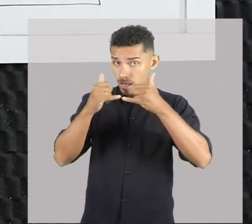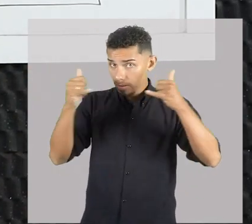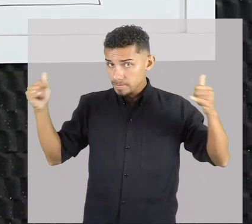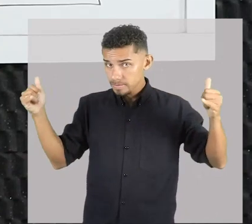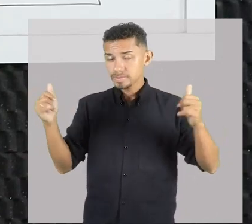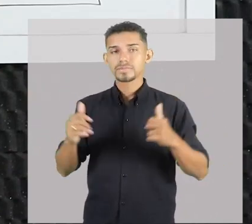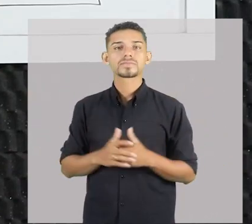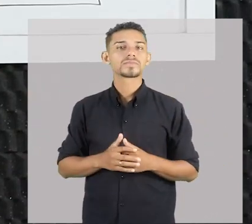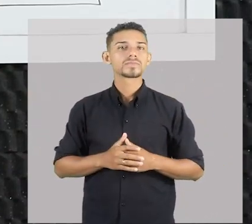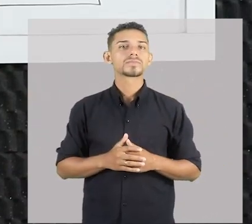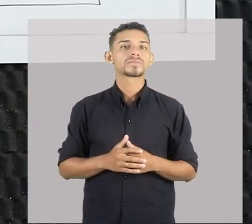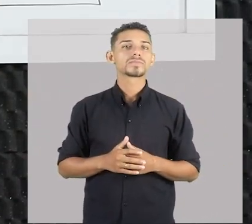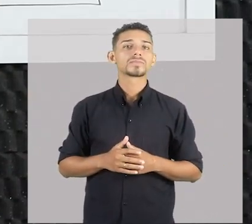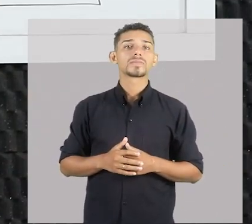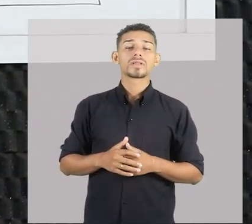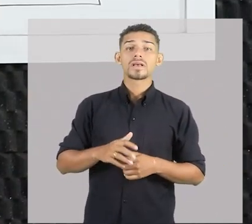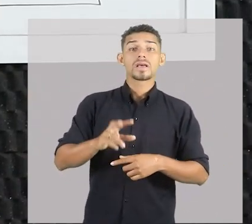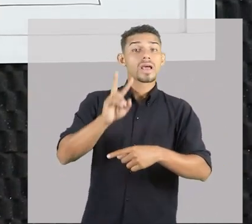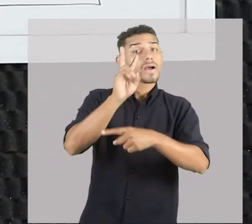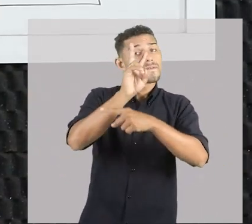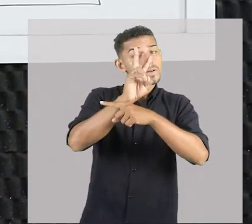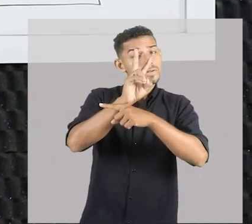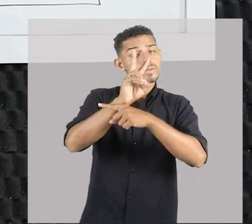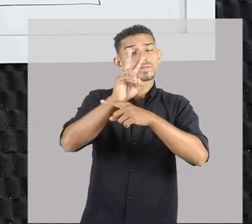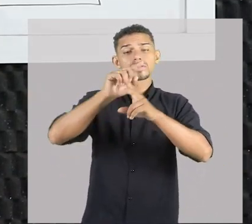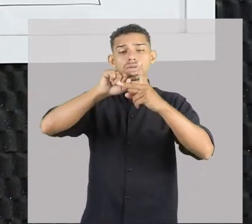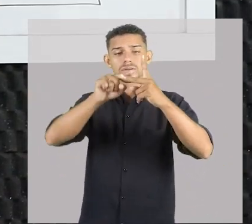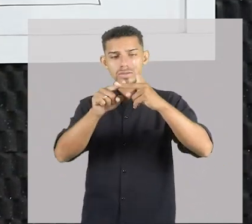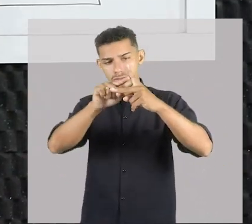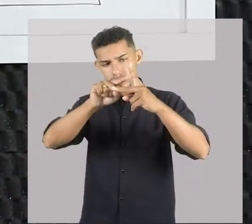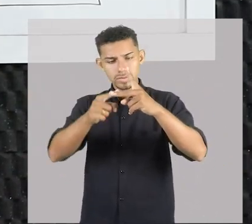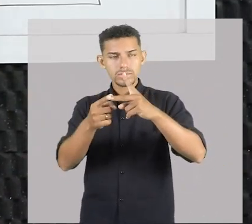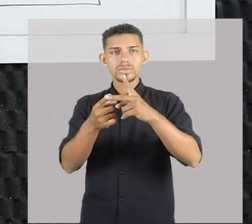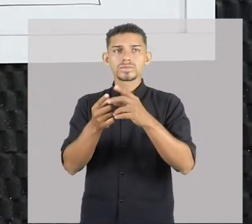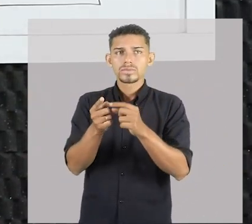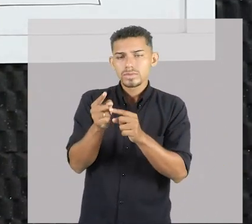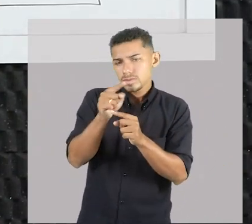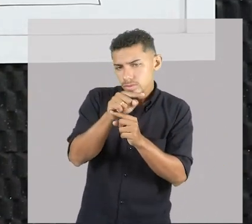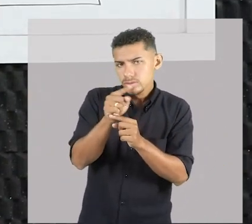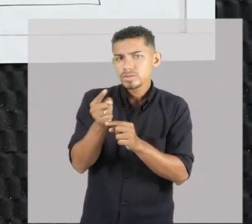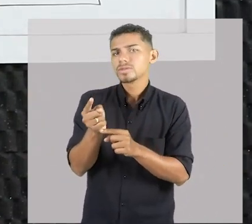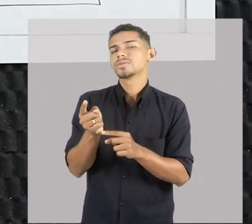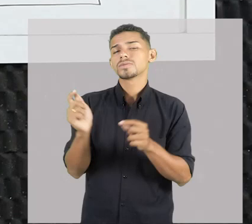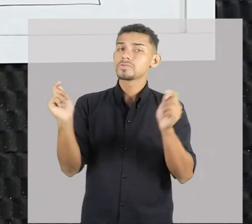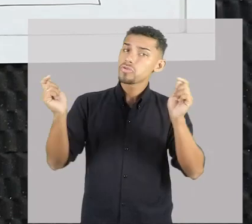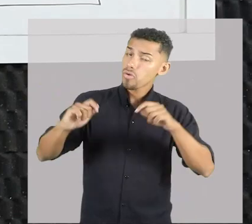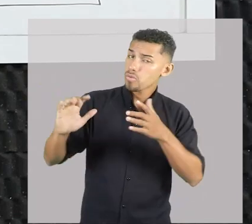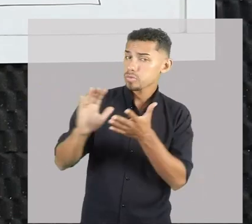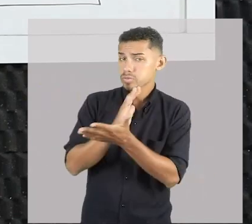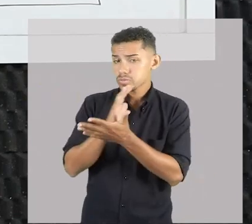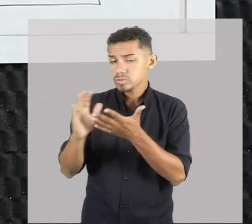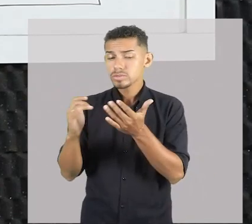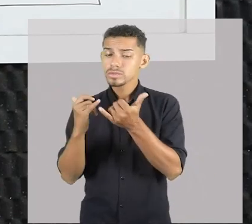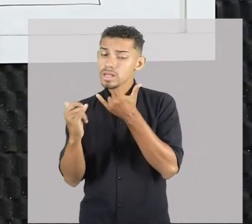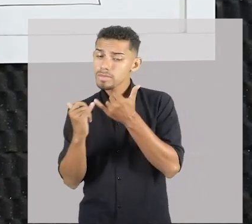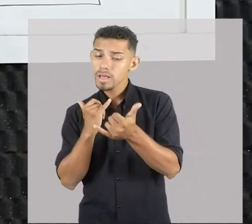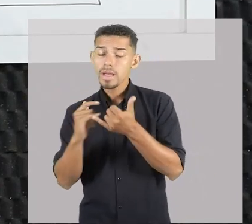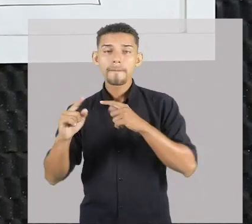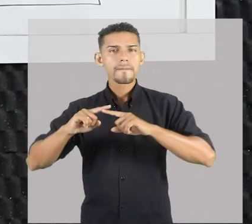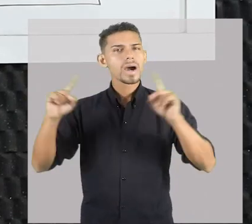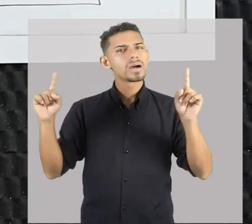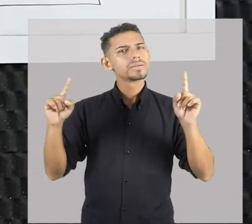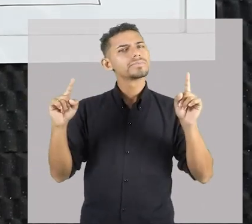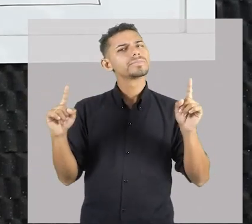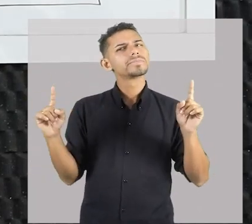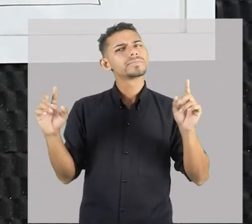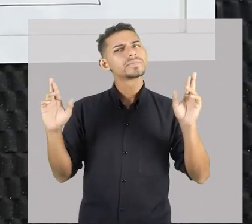velocidade angular, a rapidez com que descreve o ângulo. Então, tem semelhanças, tem algumas semelhanças, mas